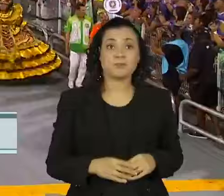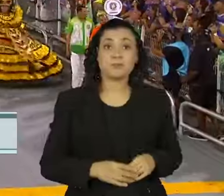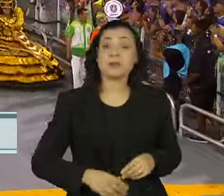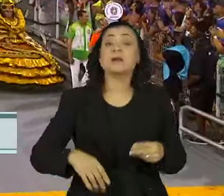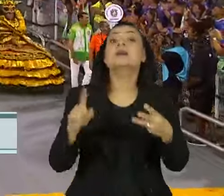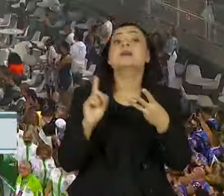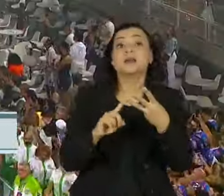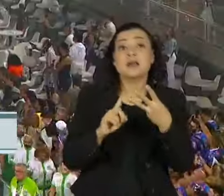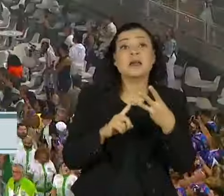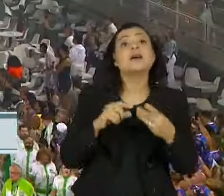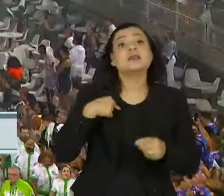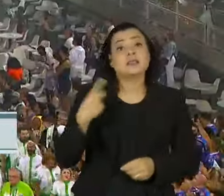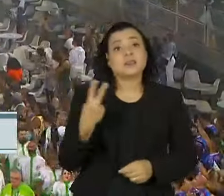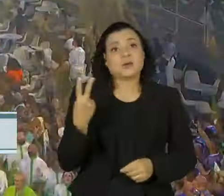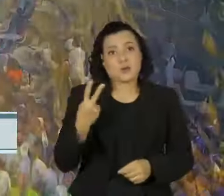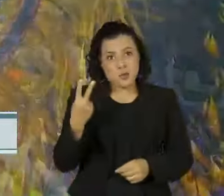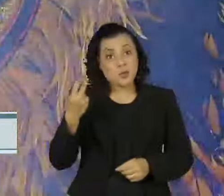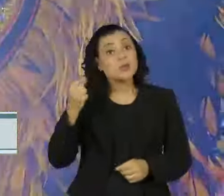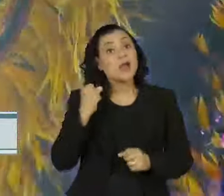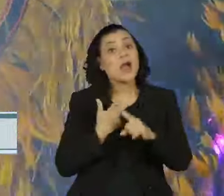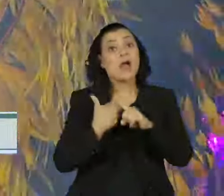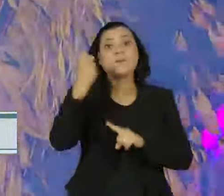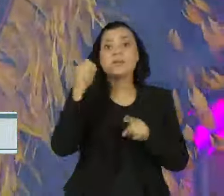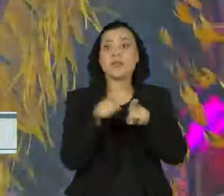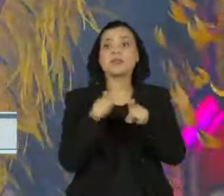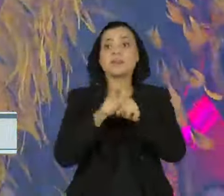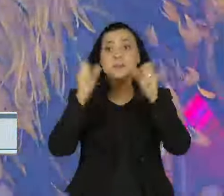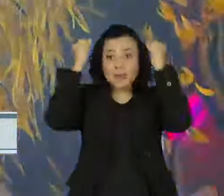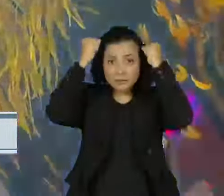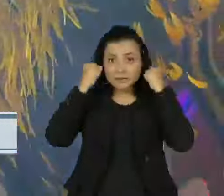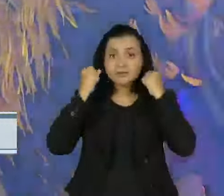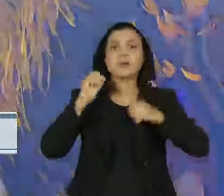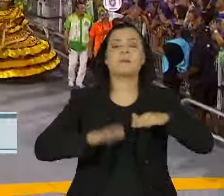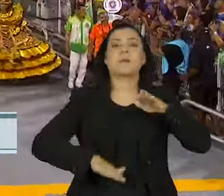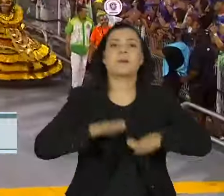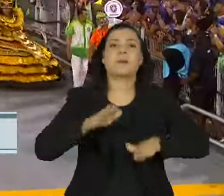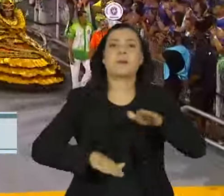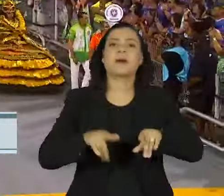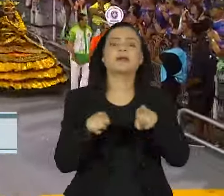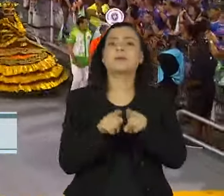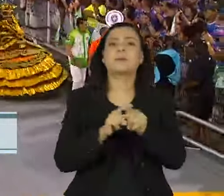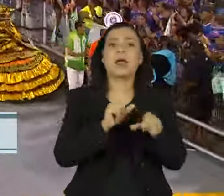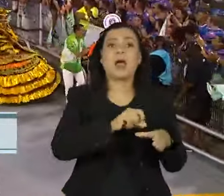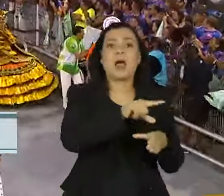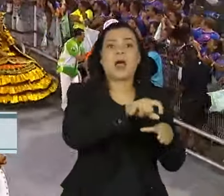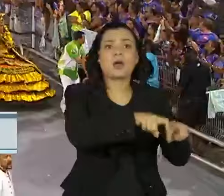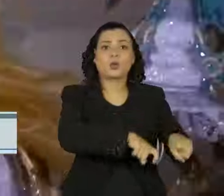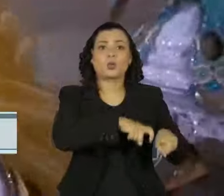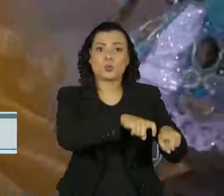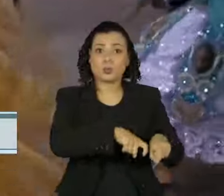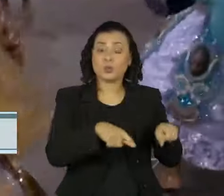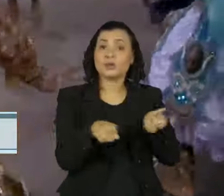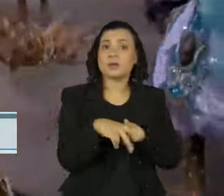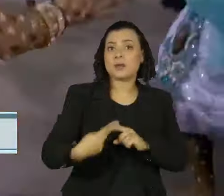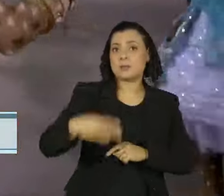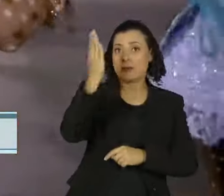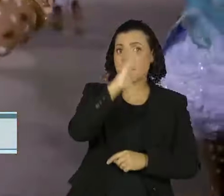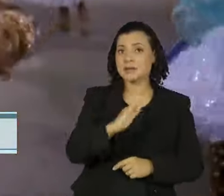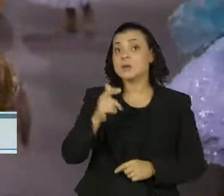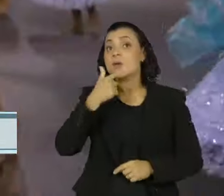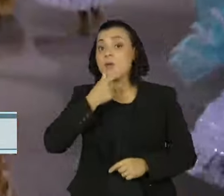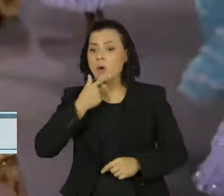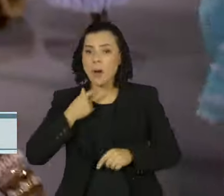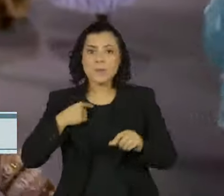Vice-campeã em 2023, a Mancha Verde cantou a agricultura brasileira. A escola entrou na avenida com um enredo sobre a relação do homem